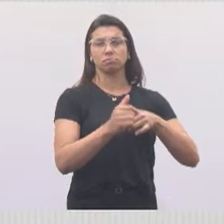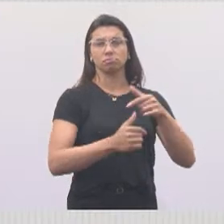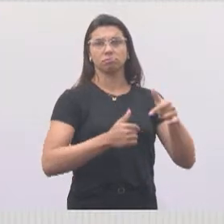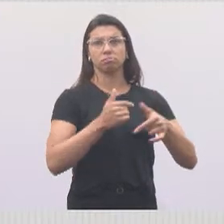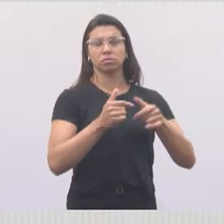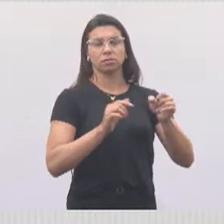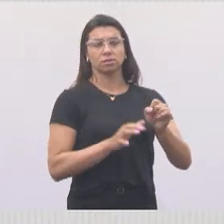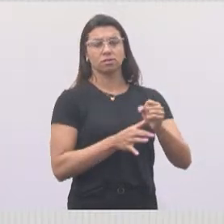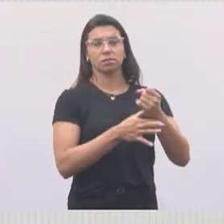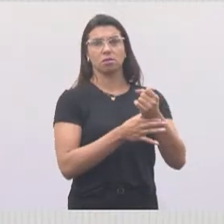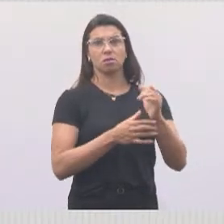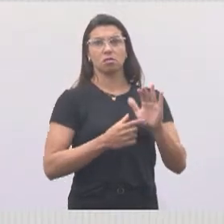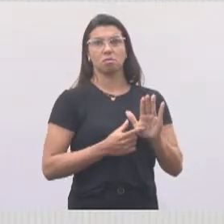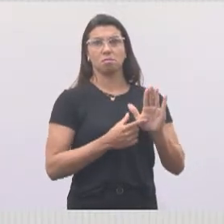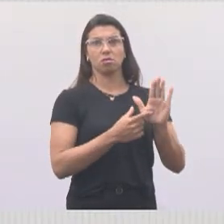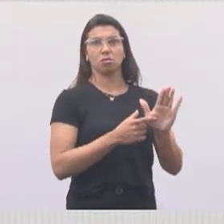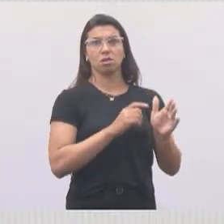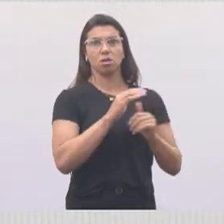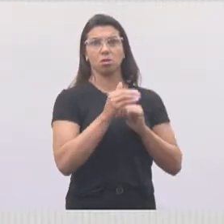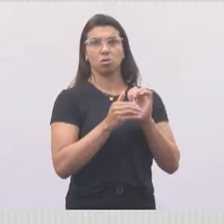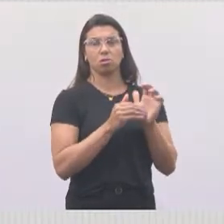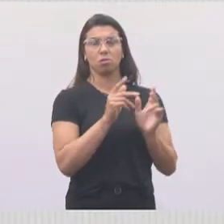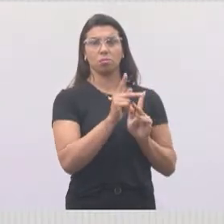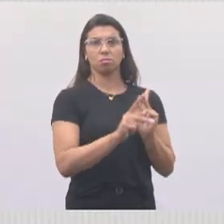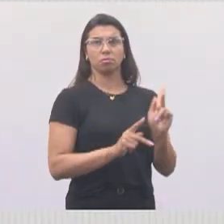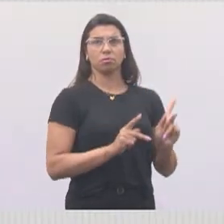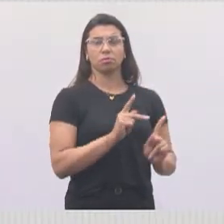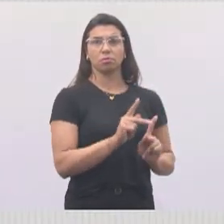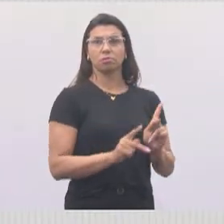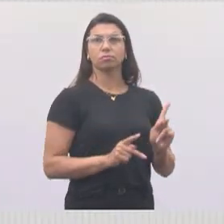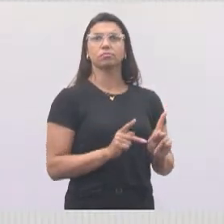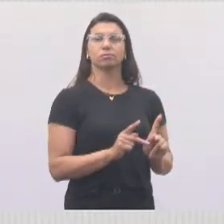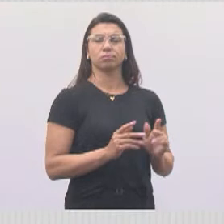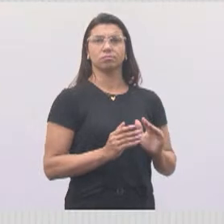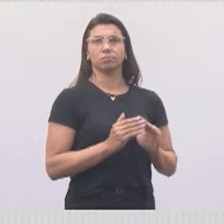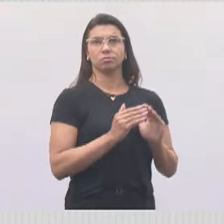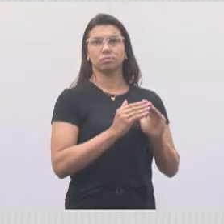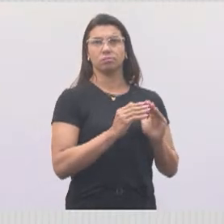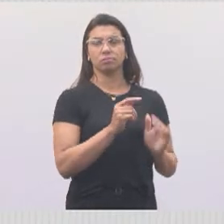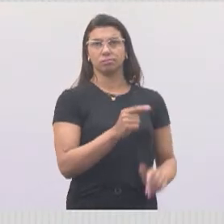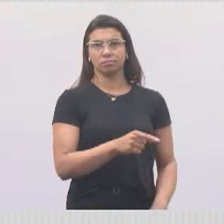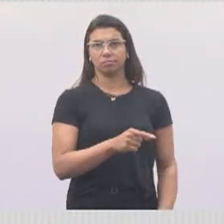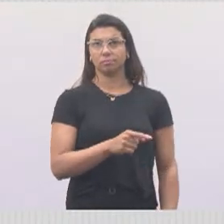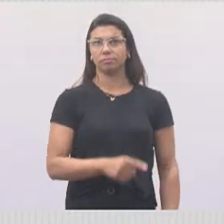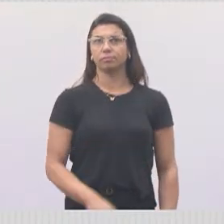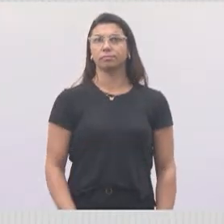aos moradores lá do bairro Rio Comprido, ok?